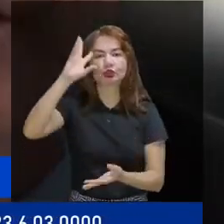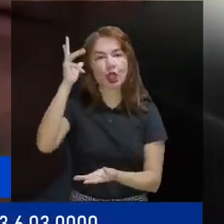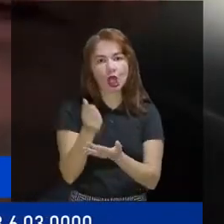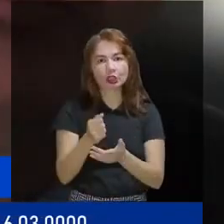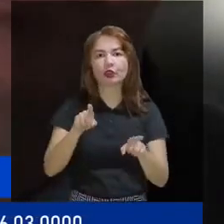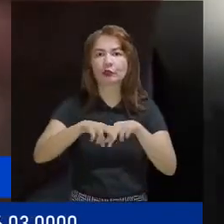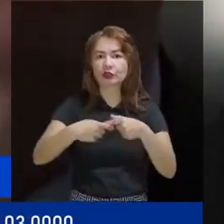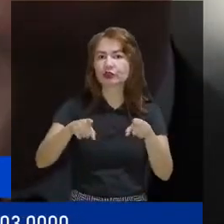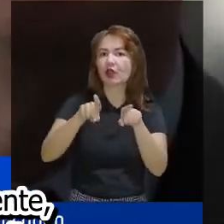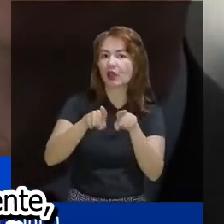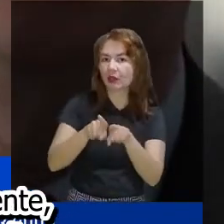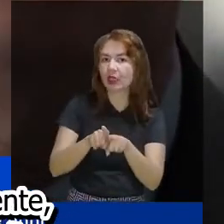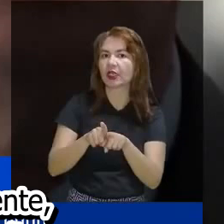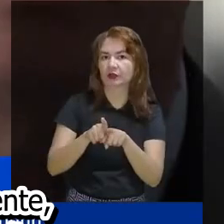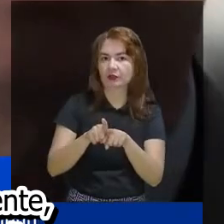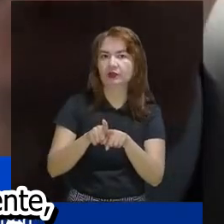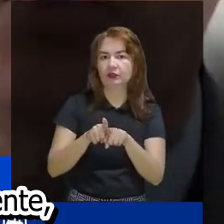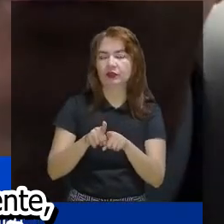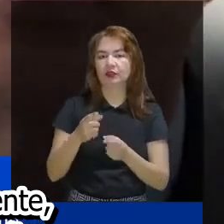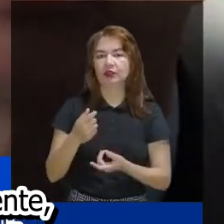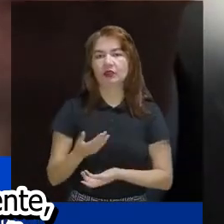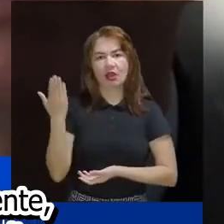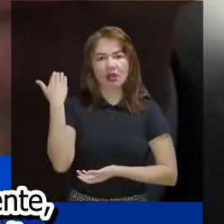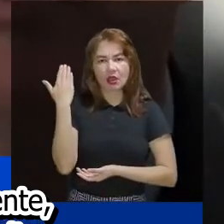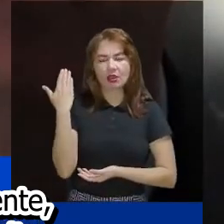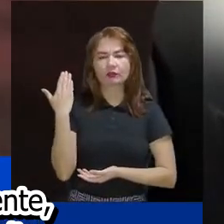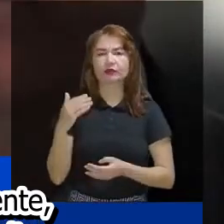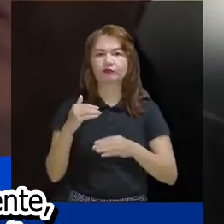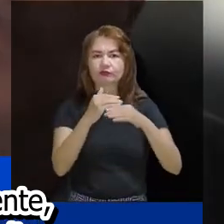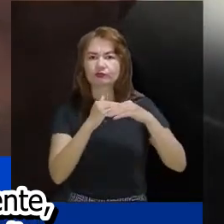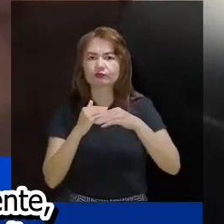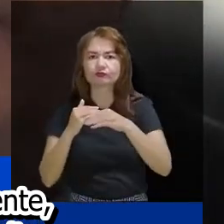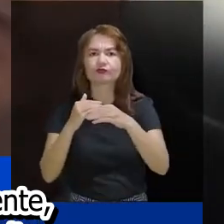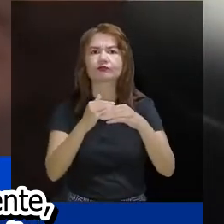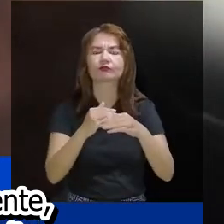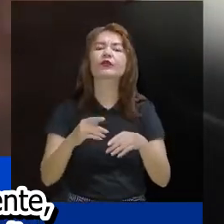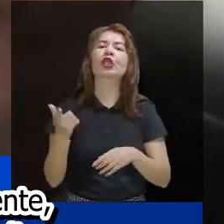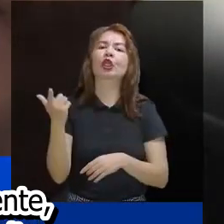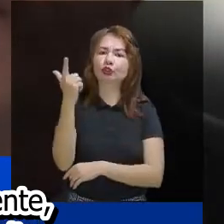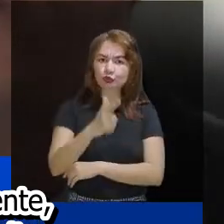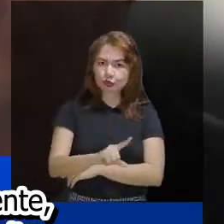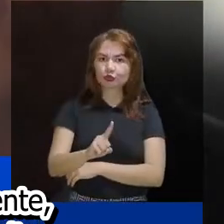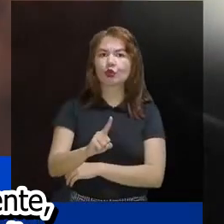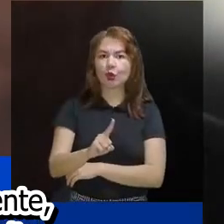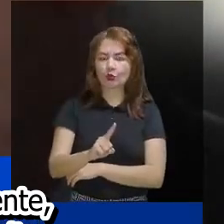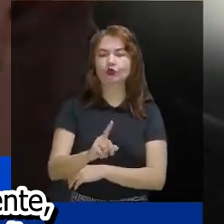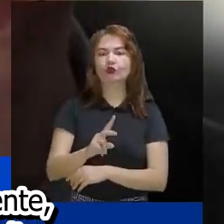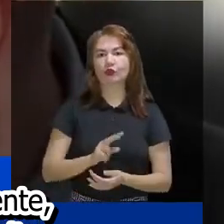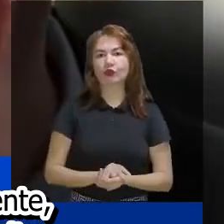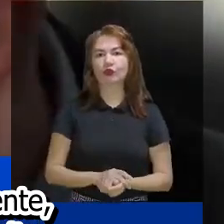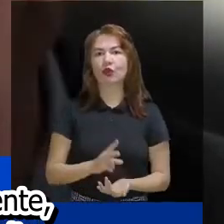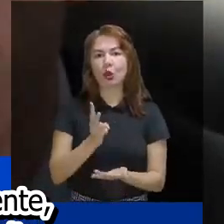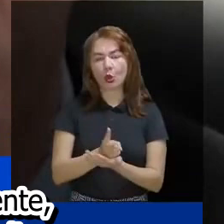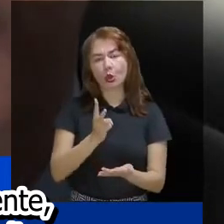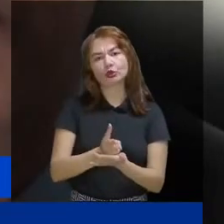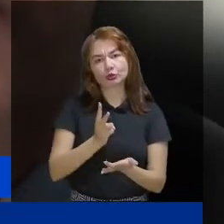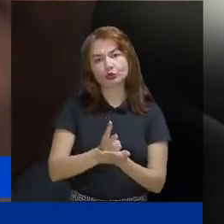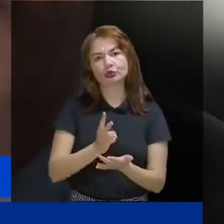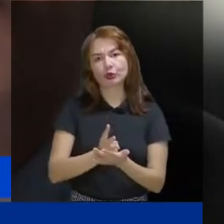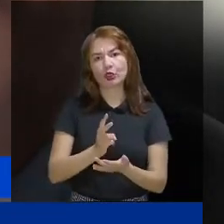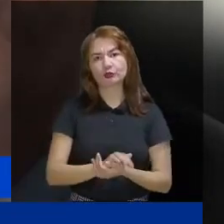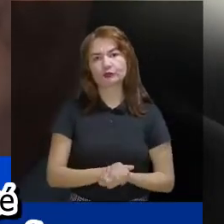decisões, revejo a minha posição, adotada monocraticamente, para novamente acompanhar a tese acima